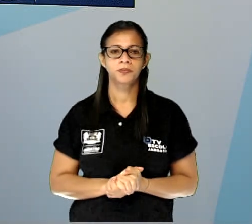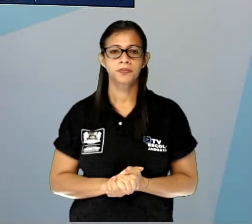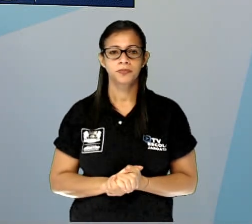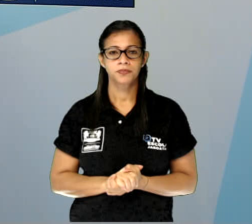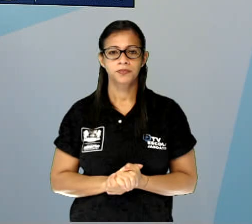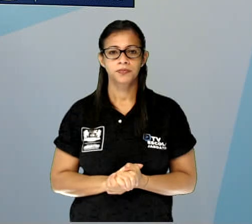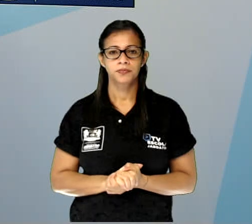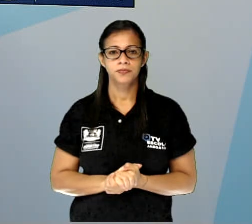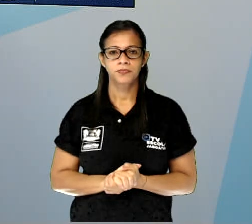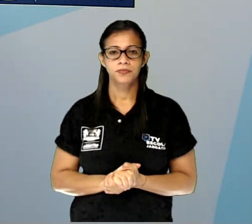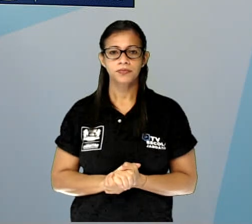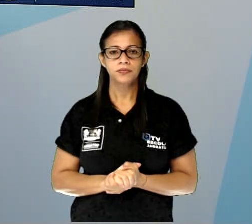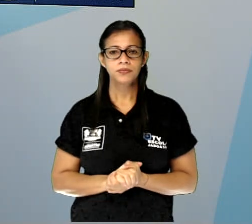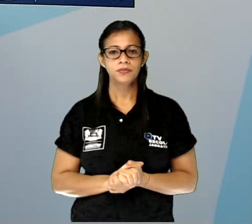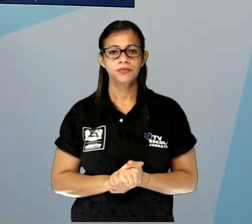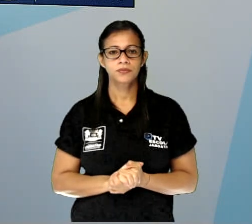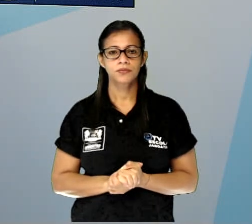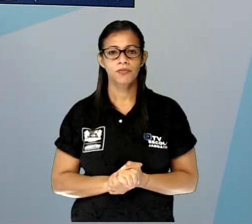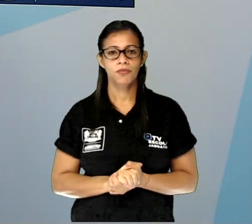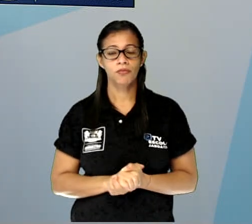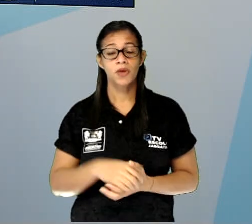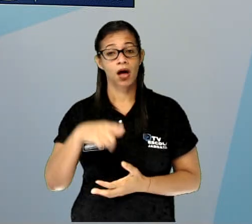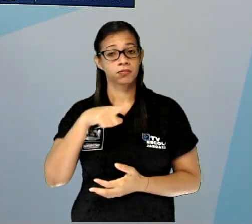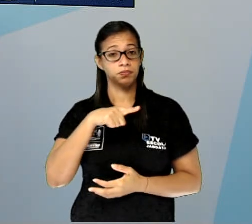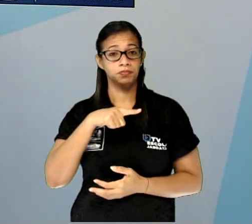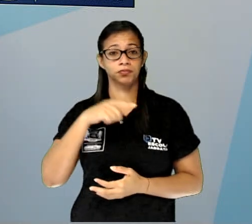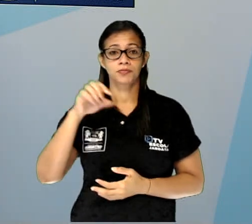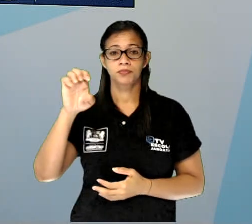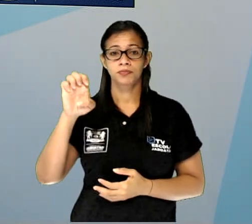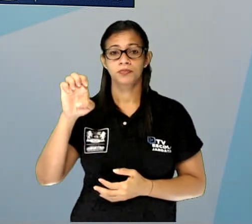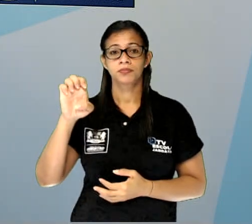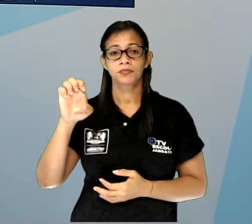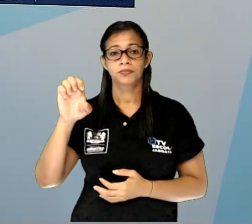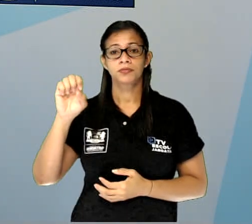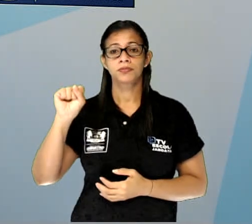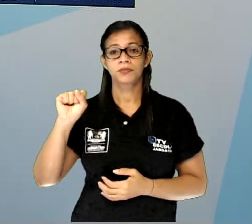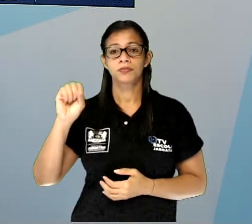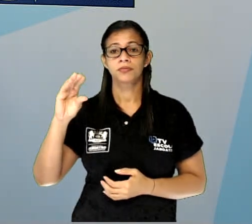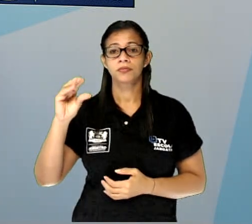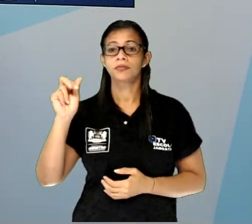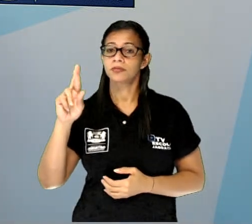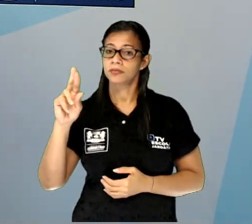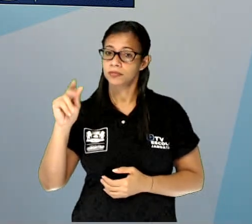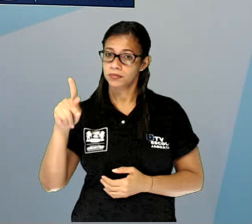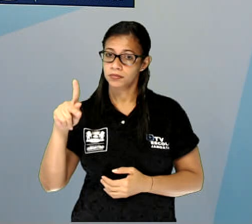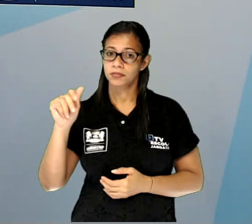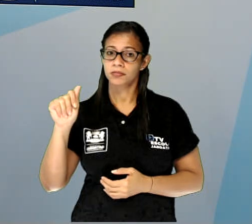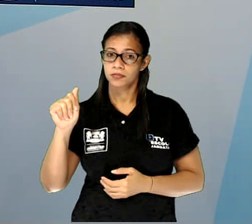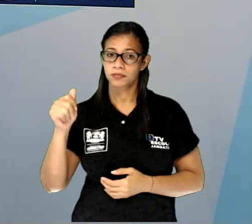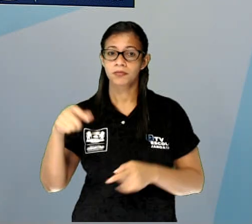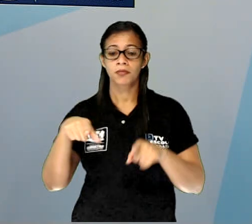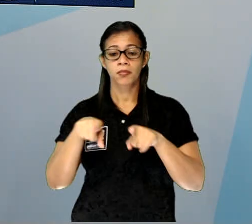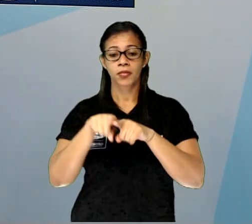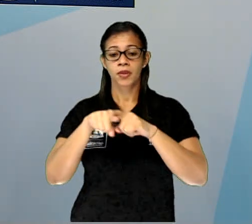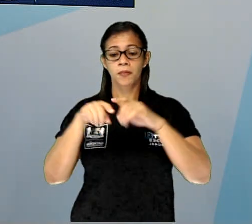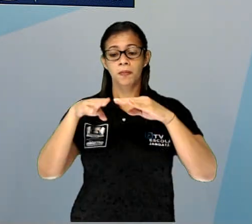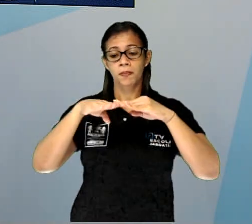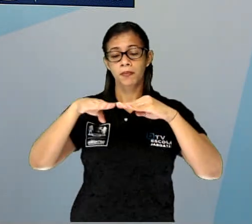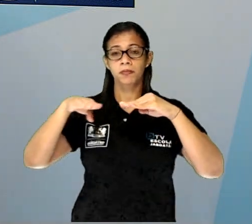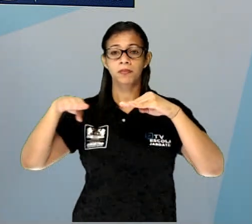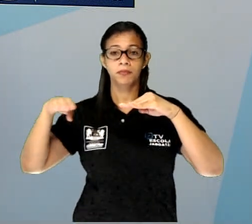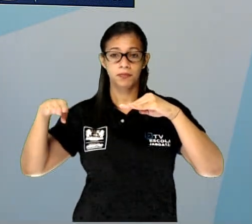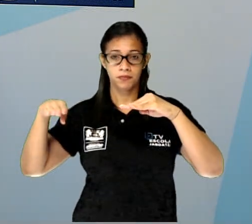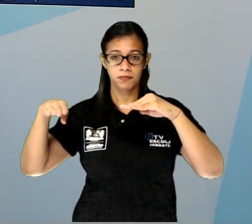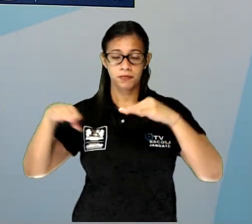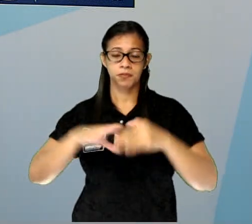a escarpa, que é a lateral do planalto, e a planície. E aqui a gente